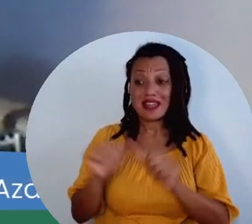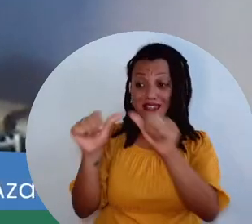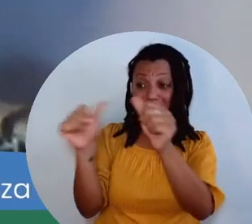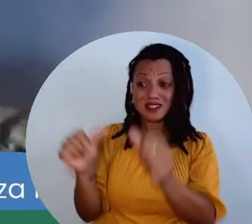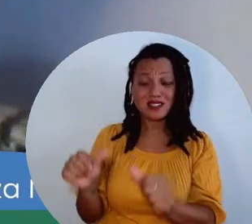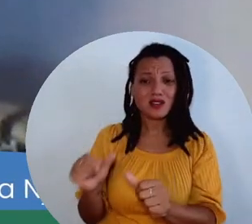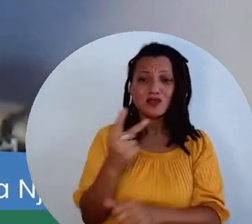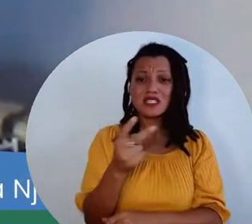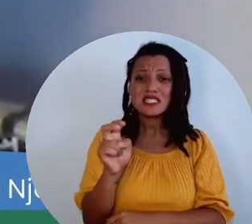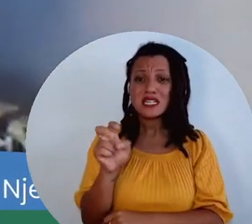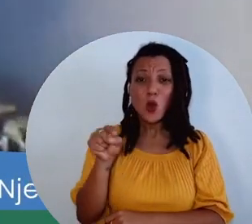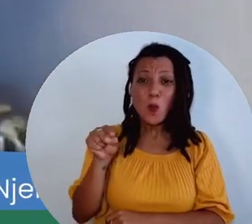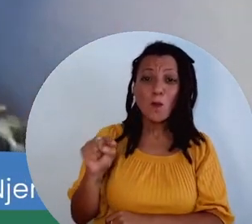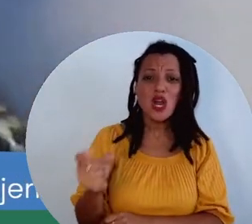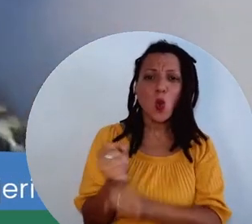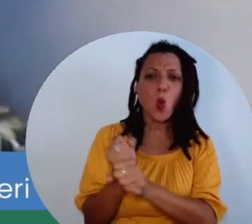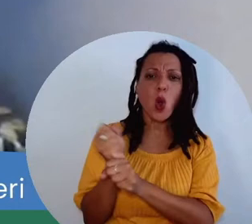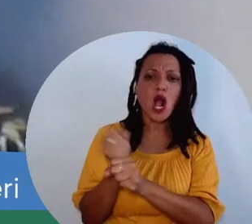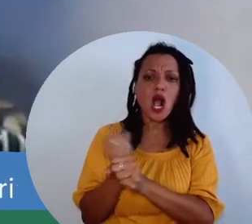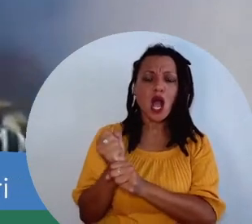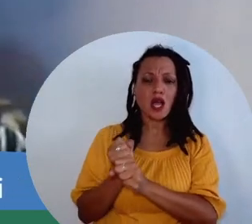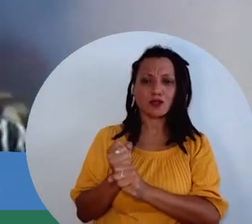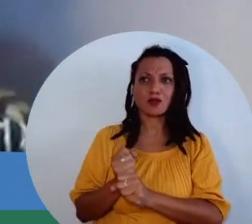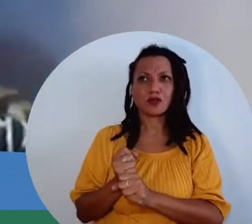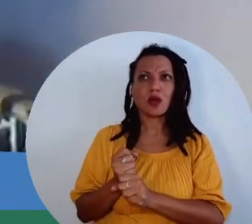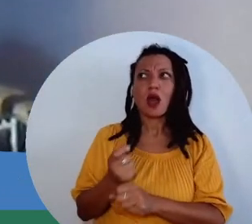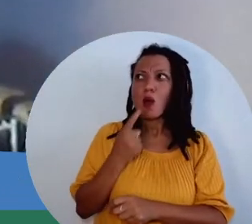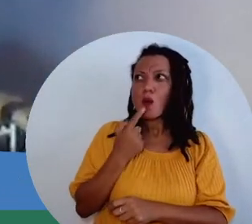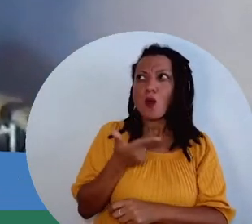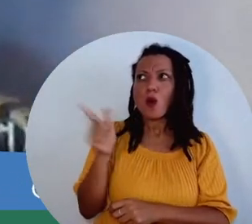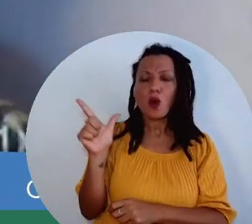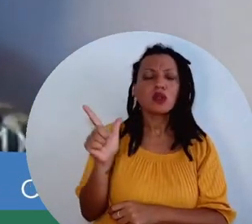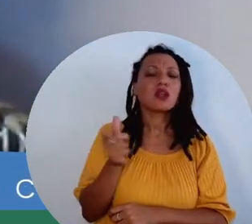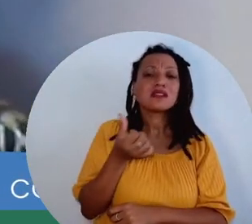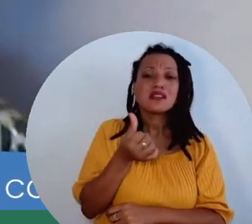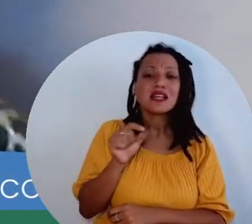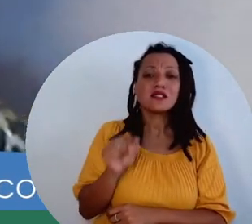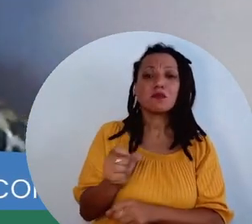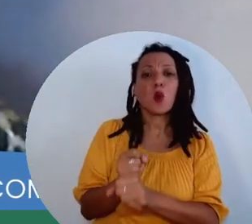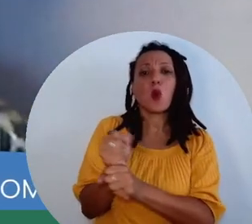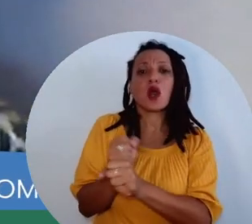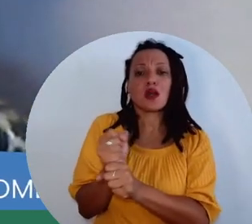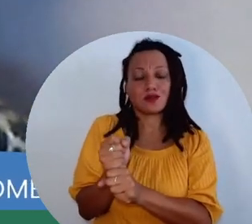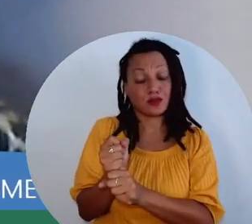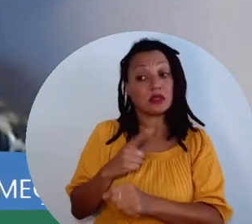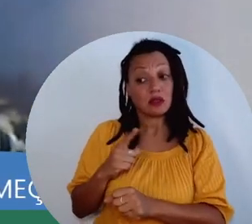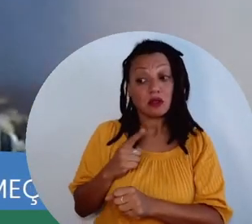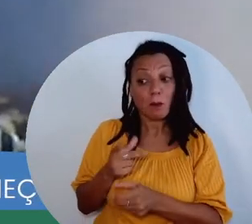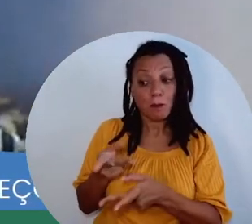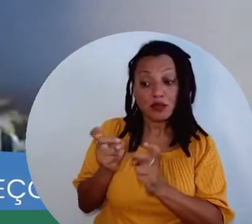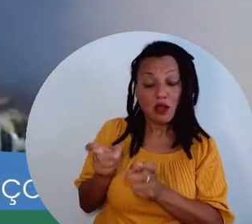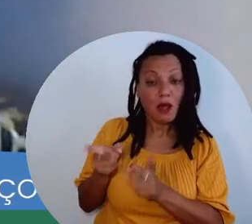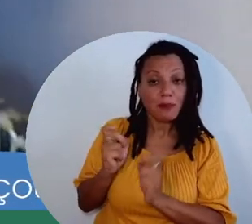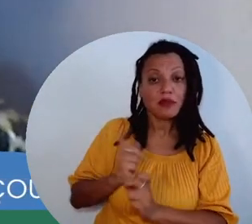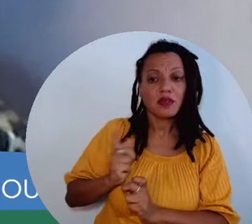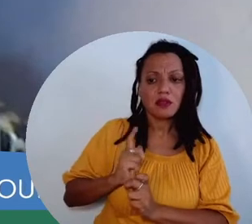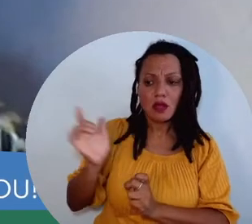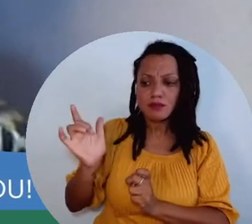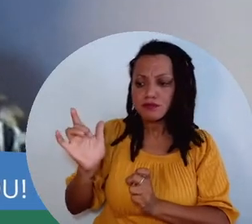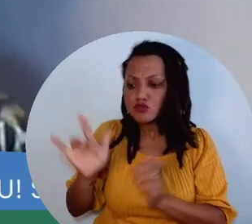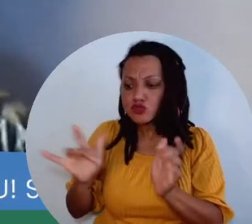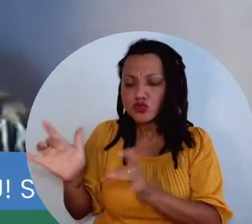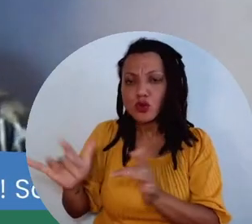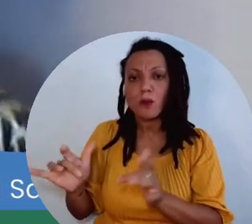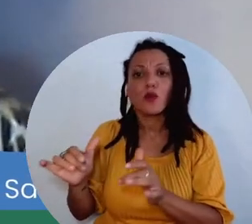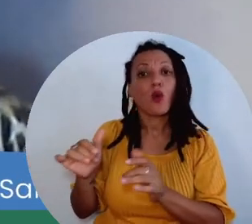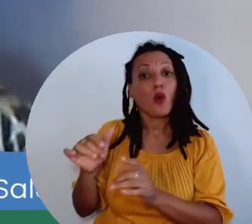25 mil anos, né? A mais recente data de 6 mil anos. Então, há vestígios de um culto ao matriarcado